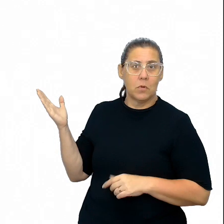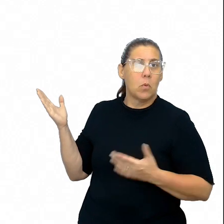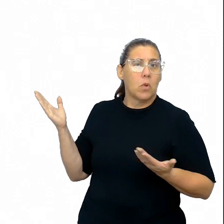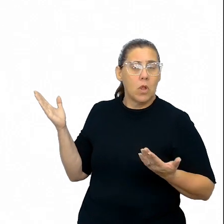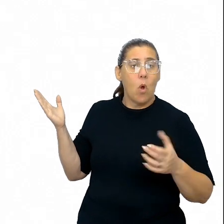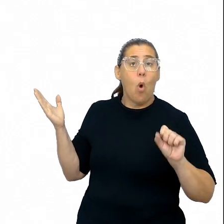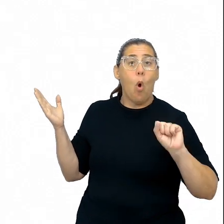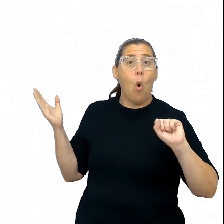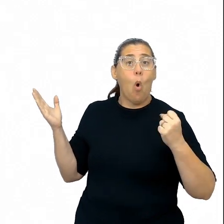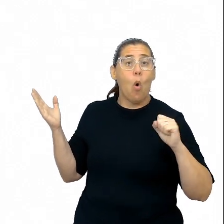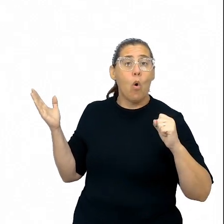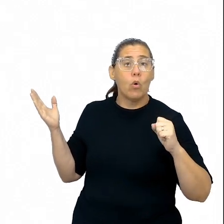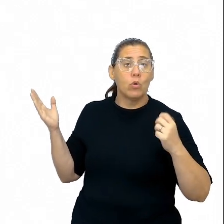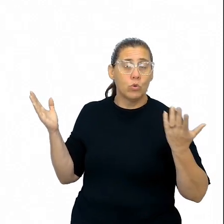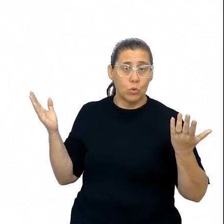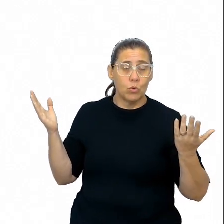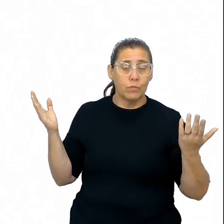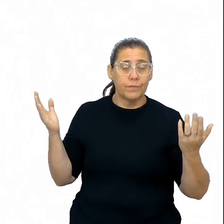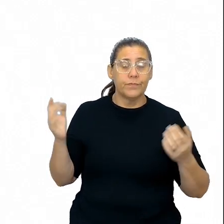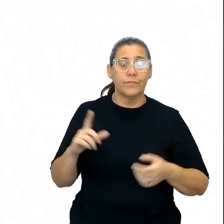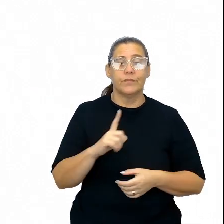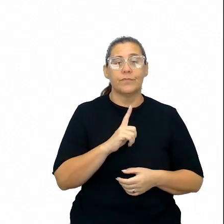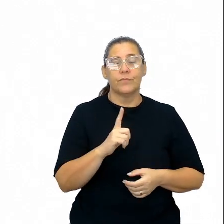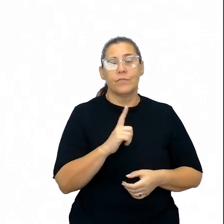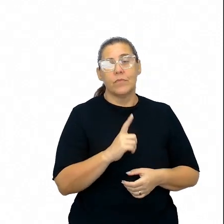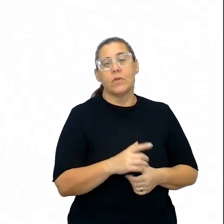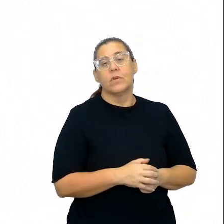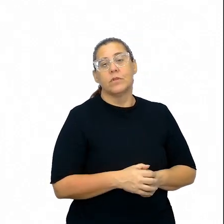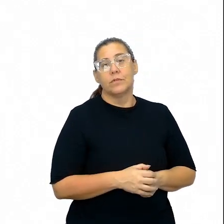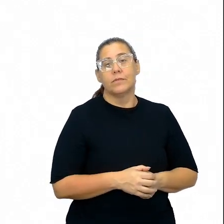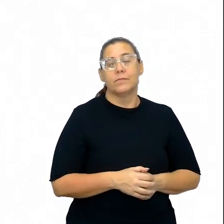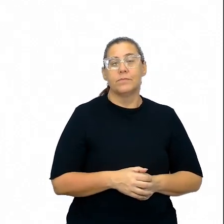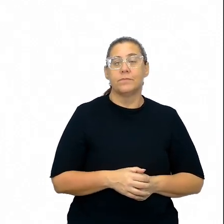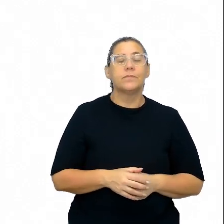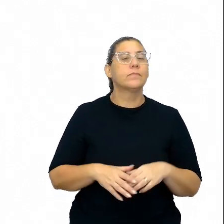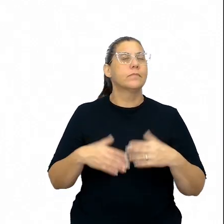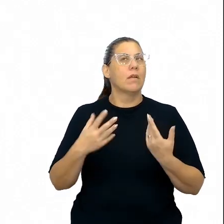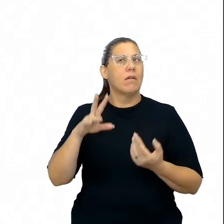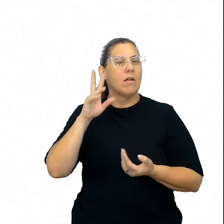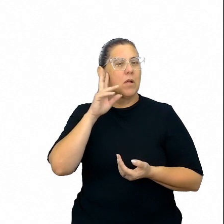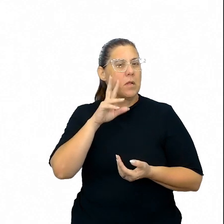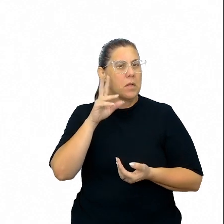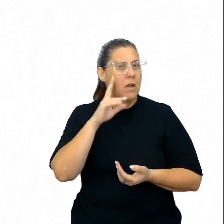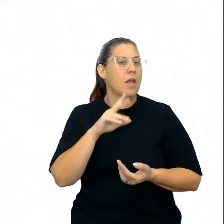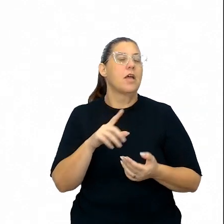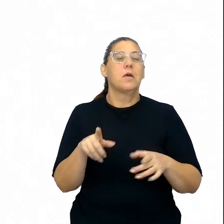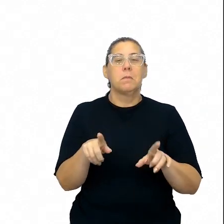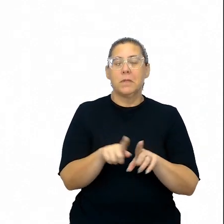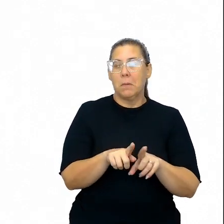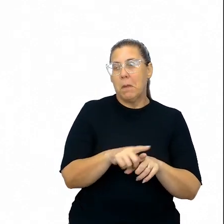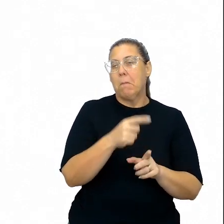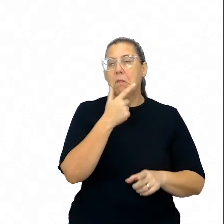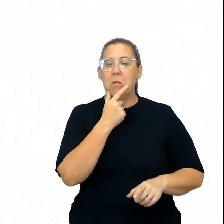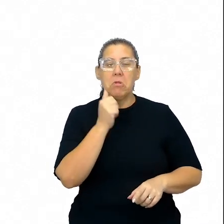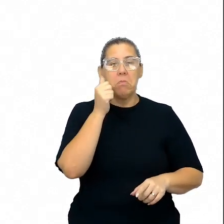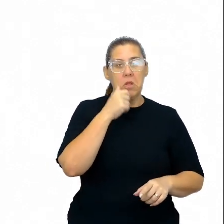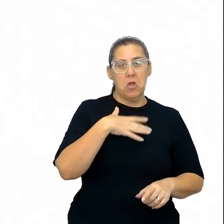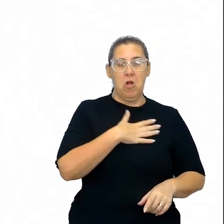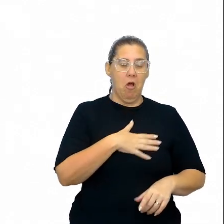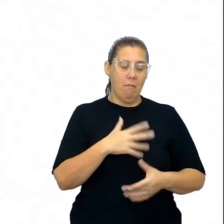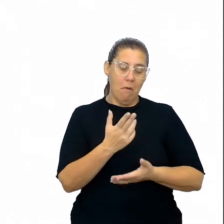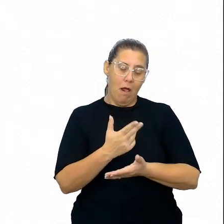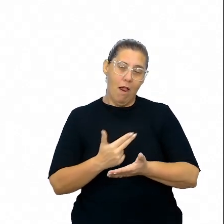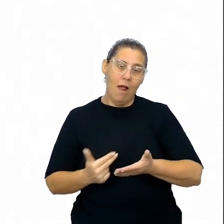octógono é formado por quê? Octo, né? O prefixo octo que significa o quê? 8. Aí eu lembro, né, para os meninos e para as meninas também que gostam de